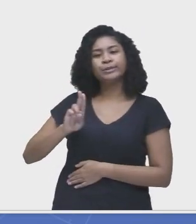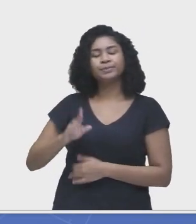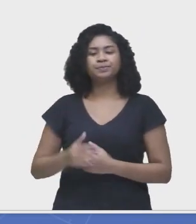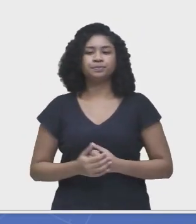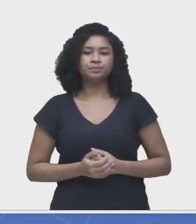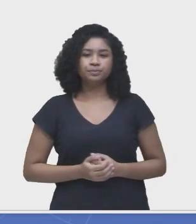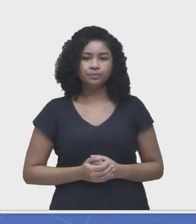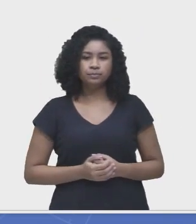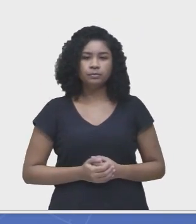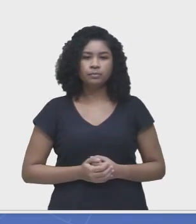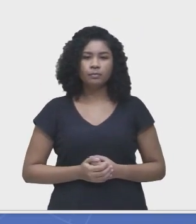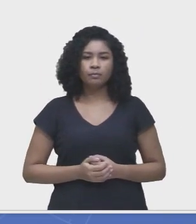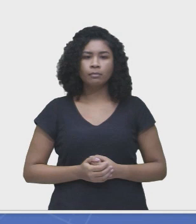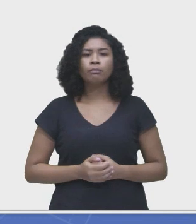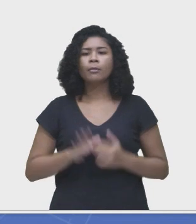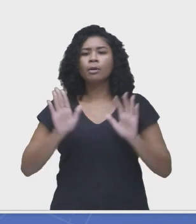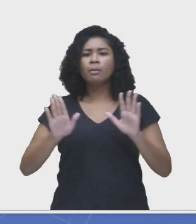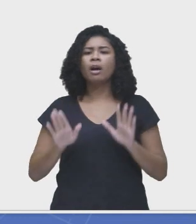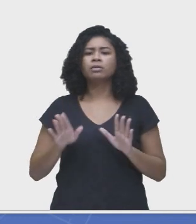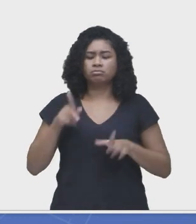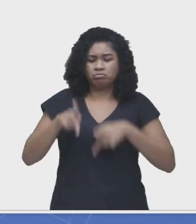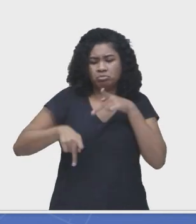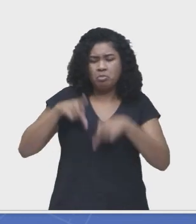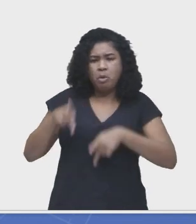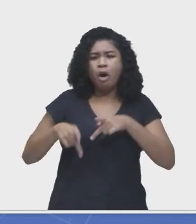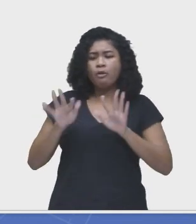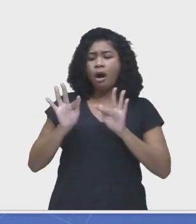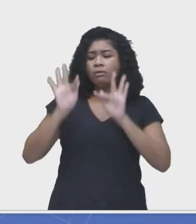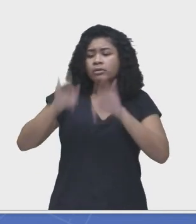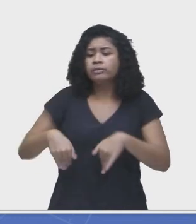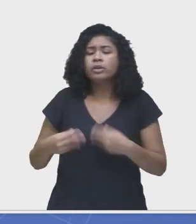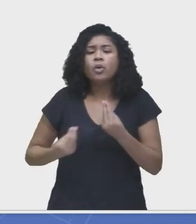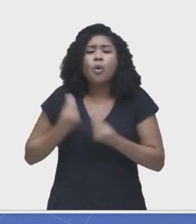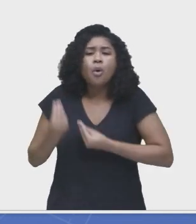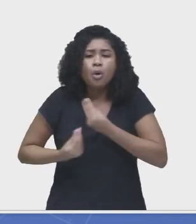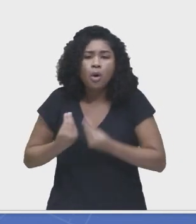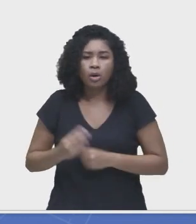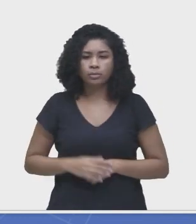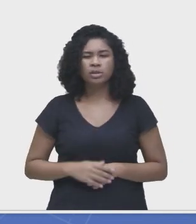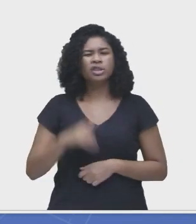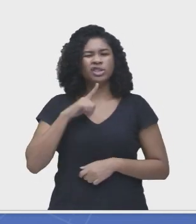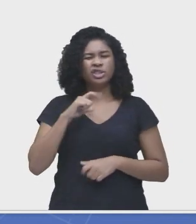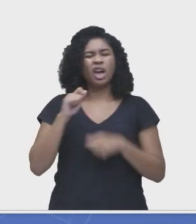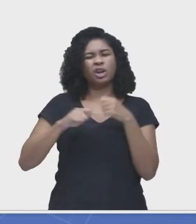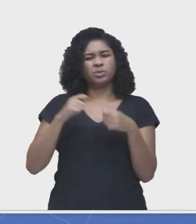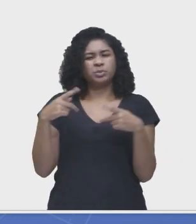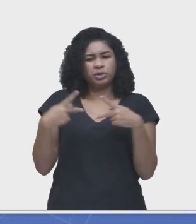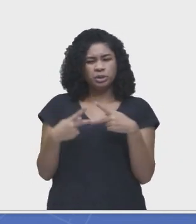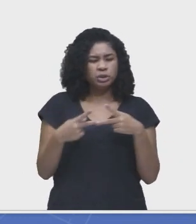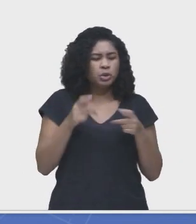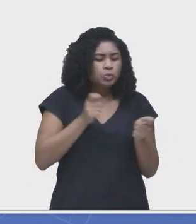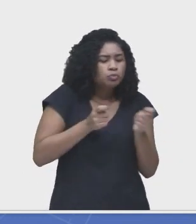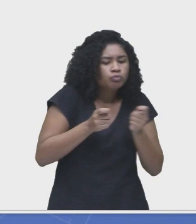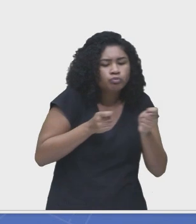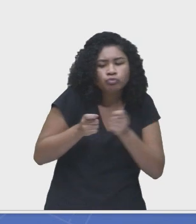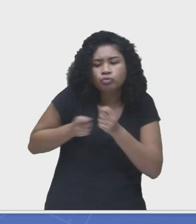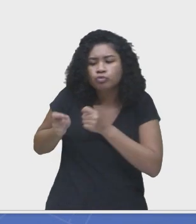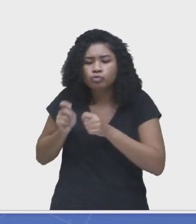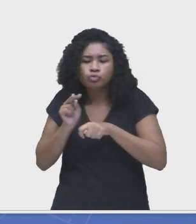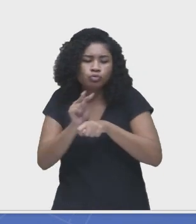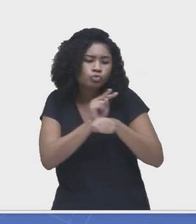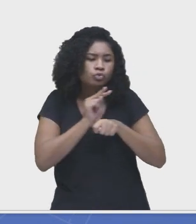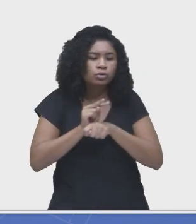o fim do Império Persa? Vamos lá? Mesmo tendo uma boa administração, os persas não conseguiram se